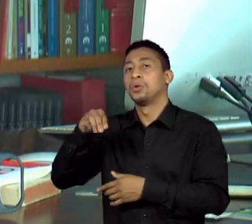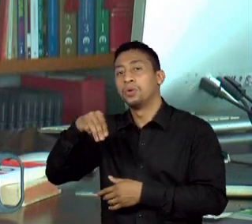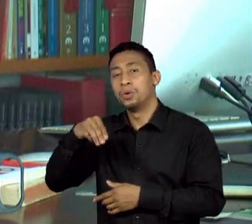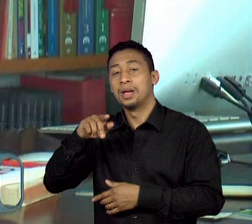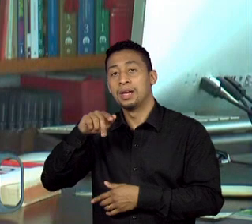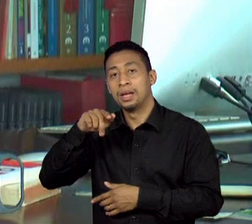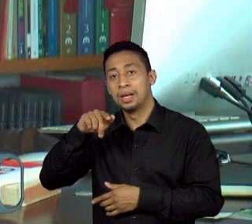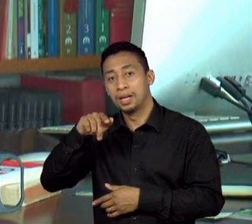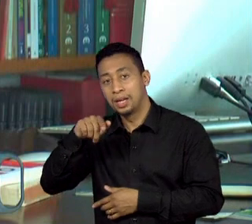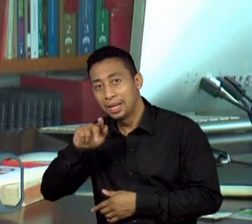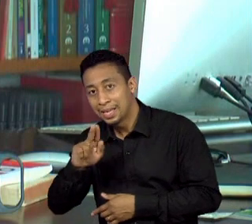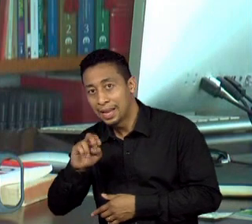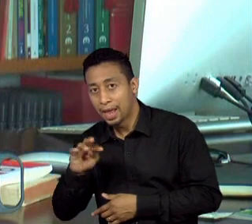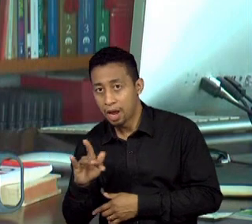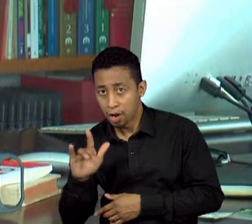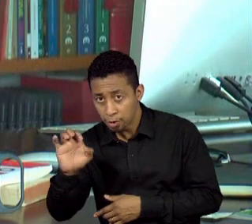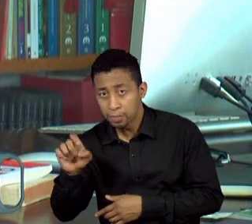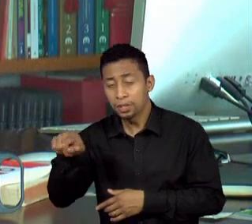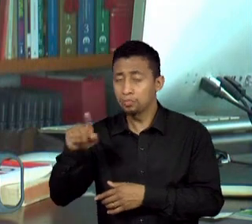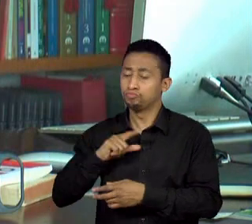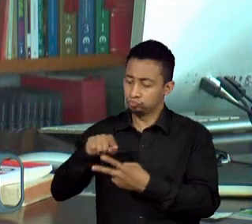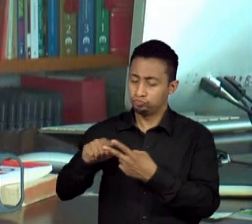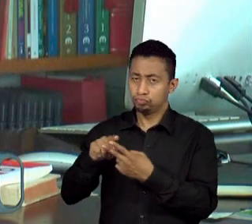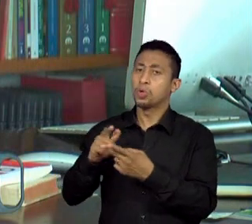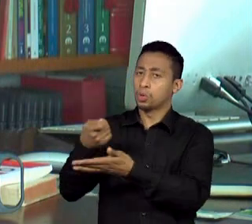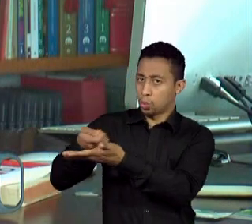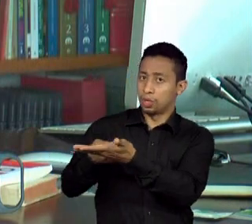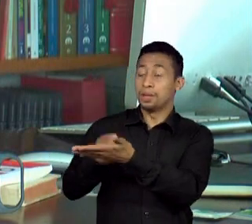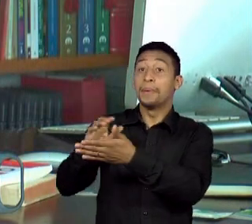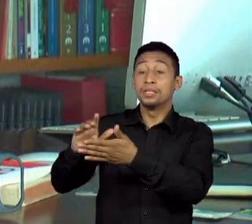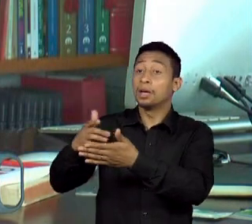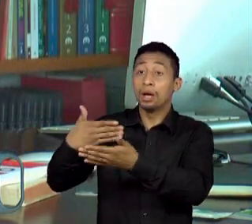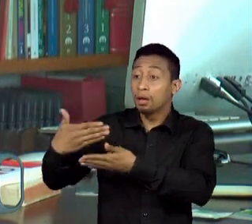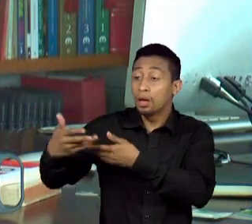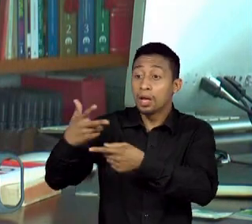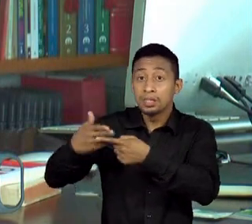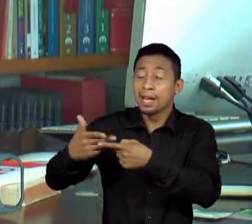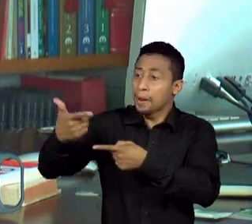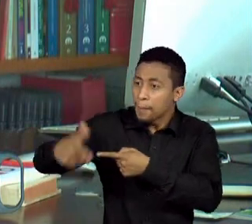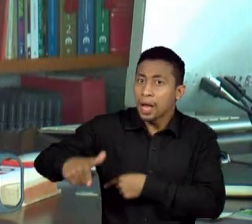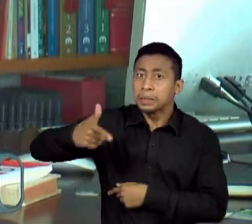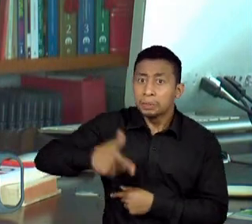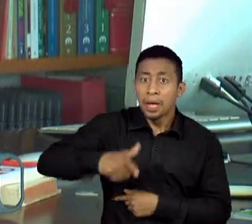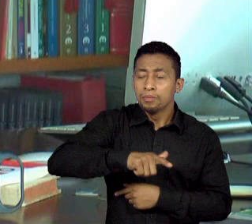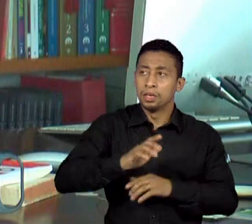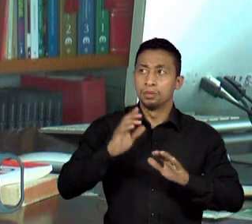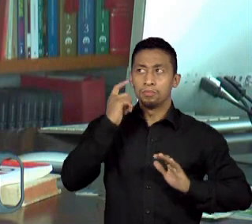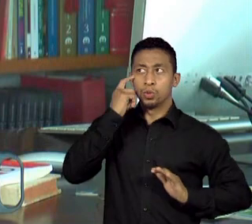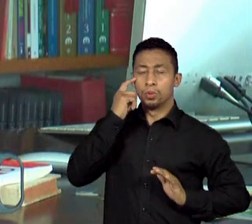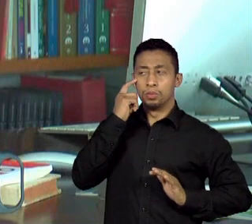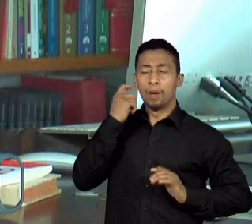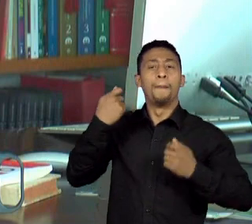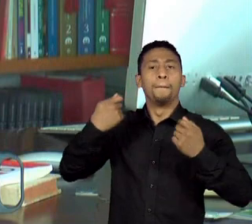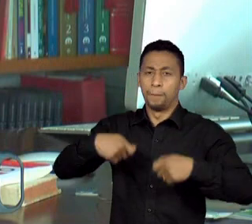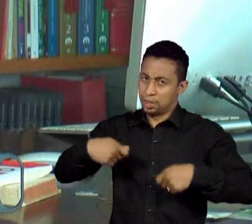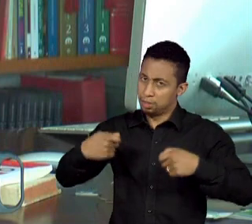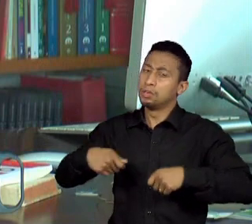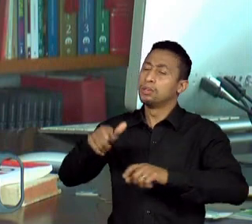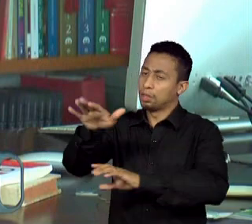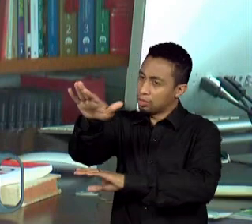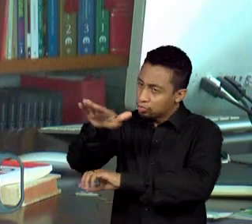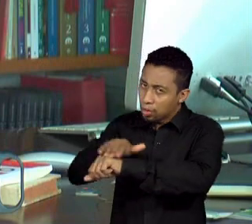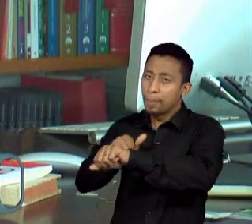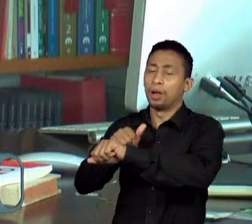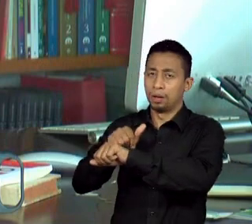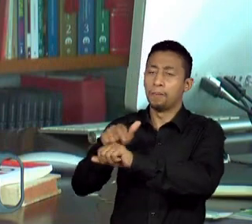Abdu. E aí, quando a série virou uma série, vai ter mais, aí nós dissemos, não, agora nós precisamos de roteiristas negros,